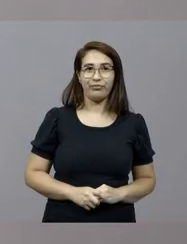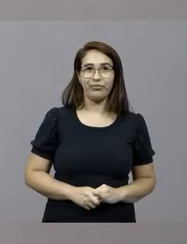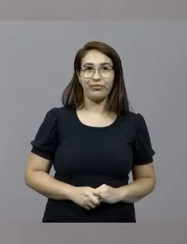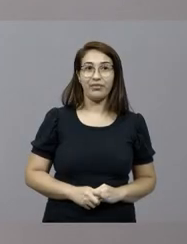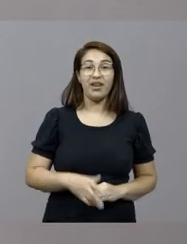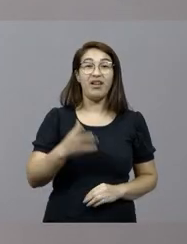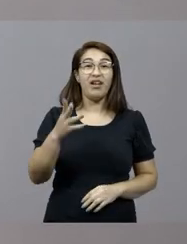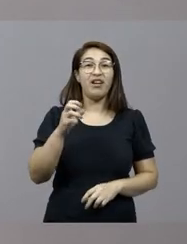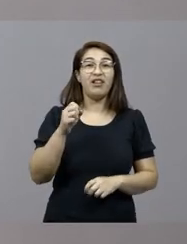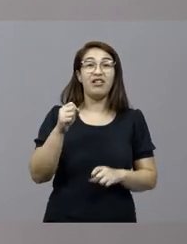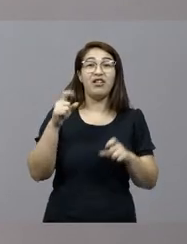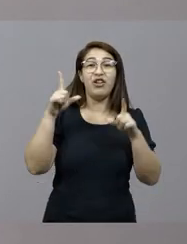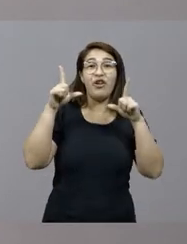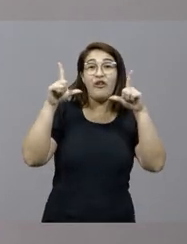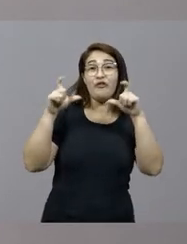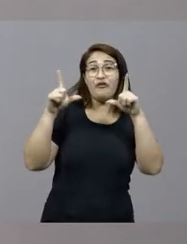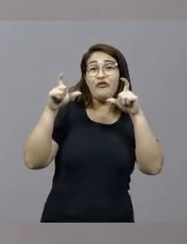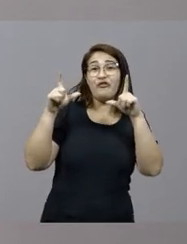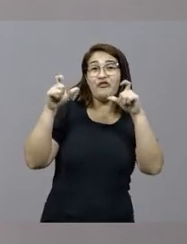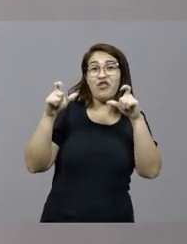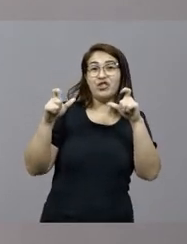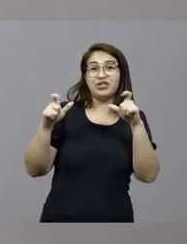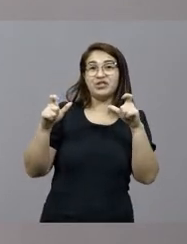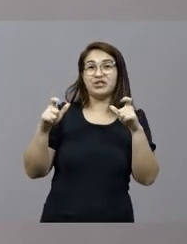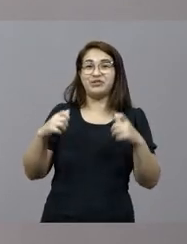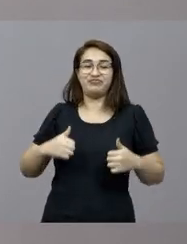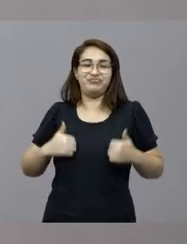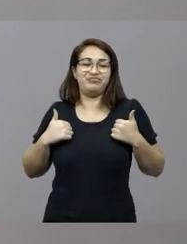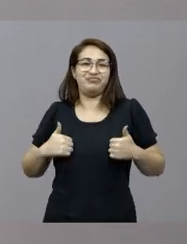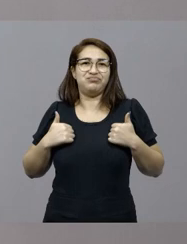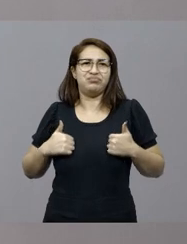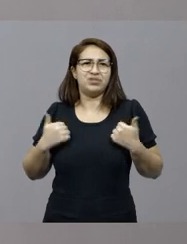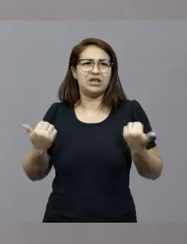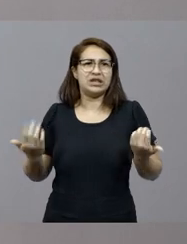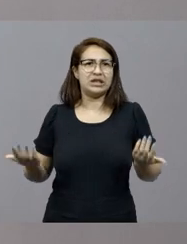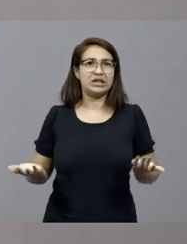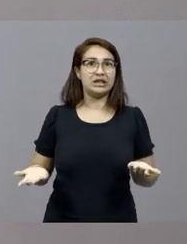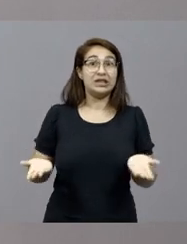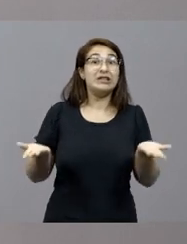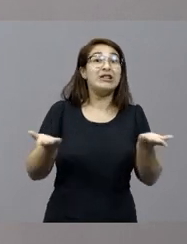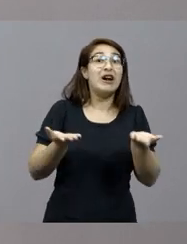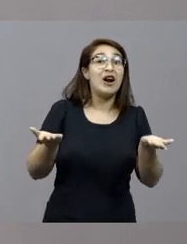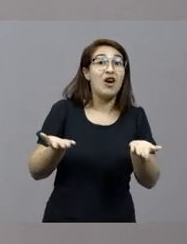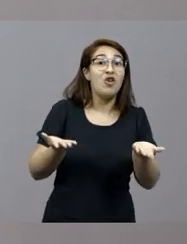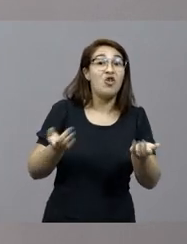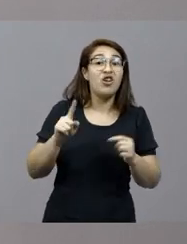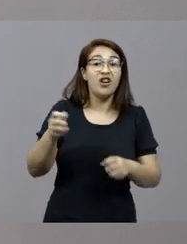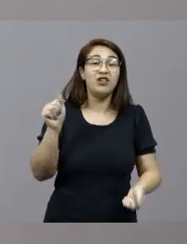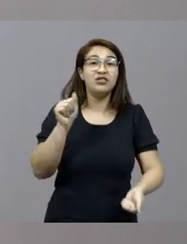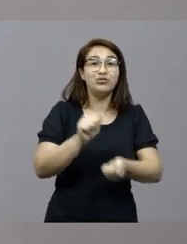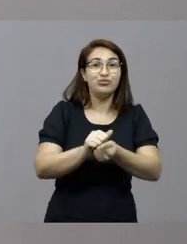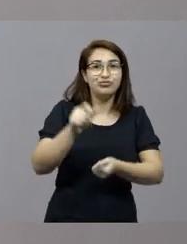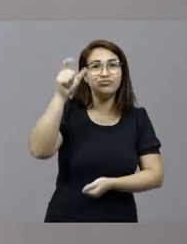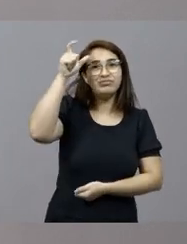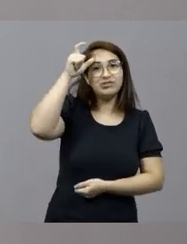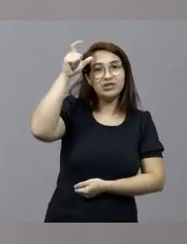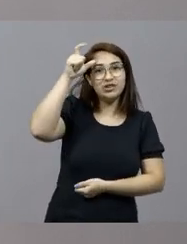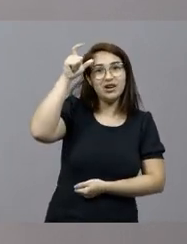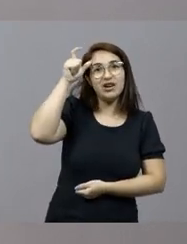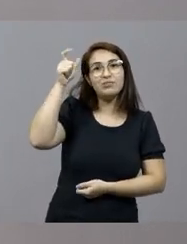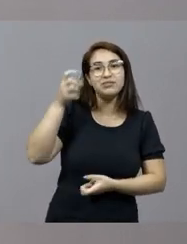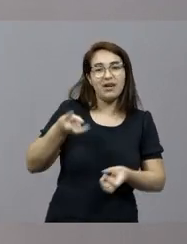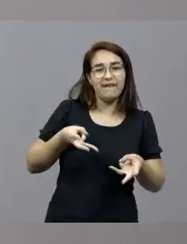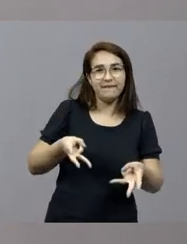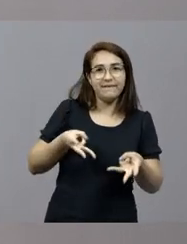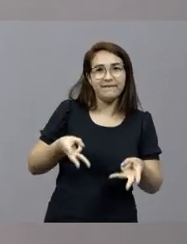Ficava lá ainda tirando onda esse miserável. Mas agora foi tirar onda lá no colo do capeta, que é lá que ele merece